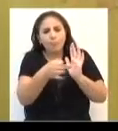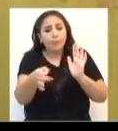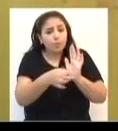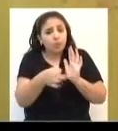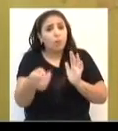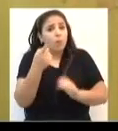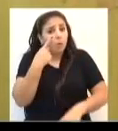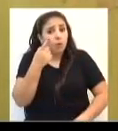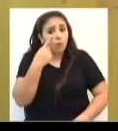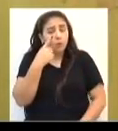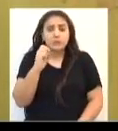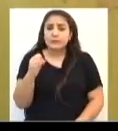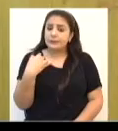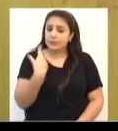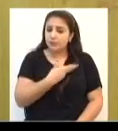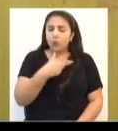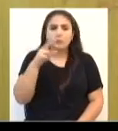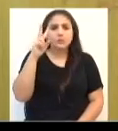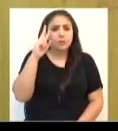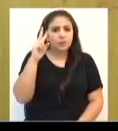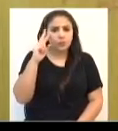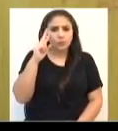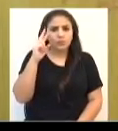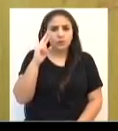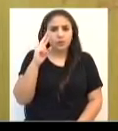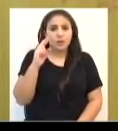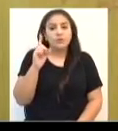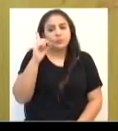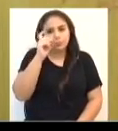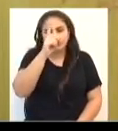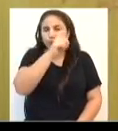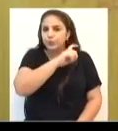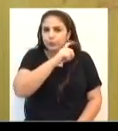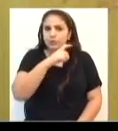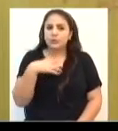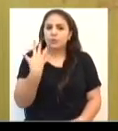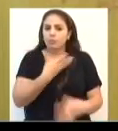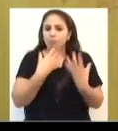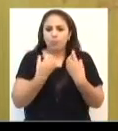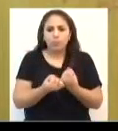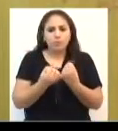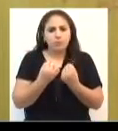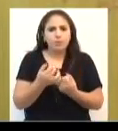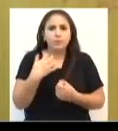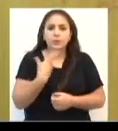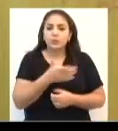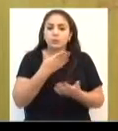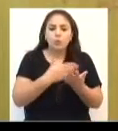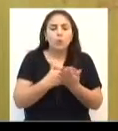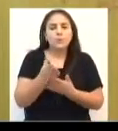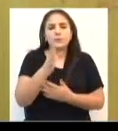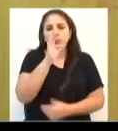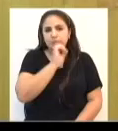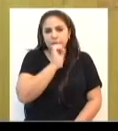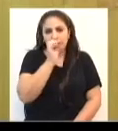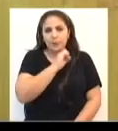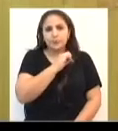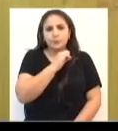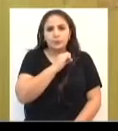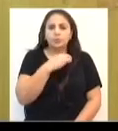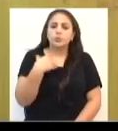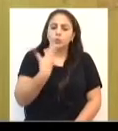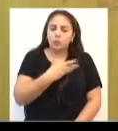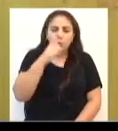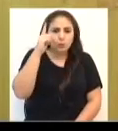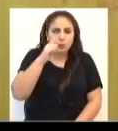né, que disseram, olha, se a gente deixar para segunda vai ser um dia muito pesado para todo mundo, quem sabe a gente começa no sábado. Nós